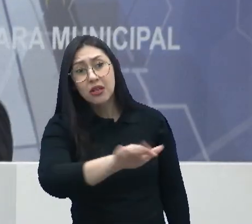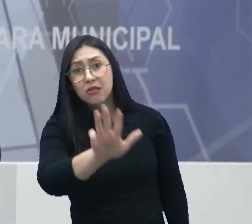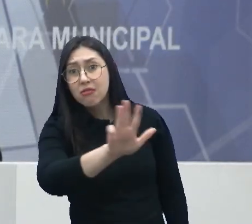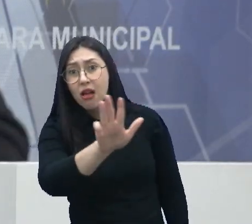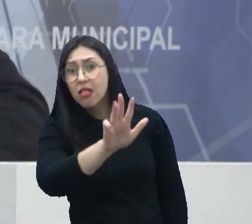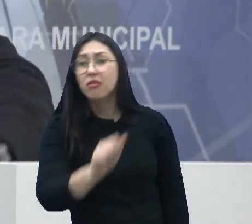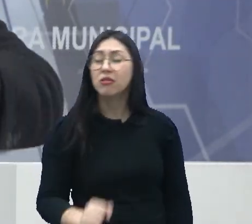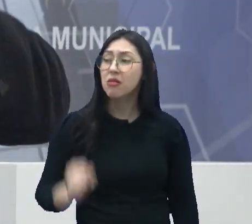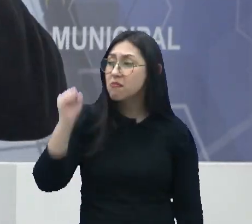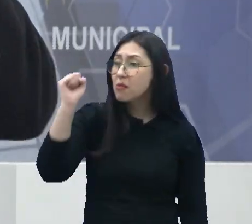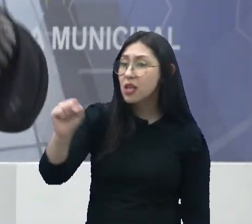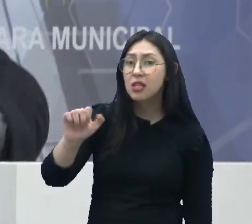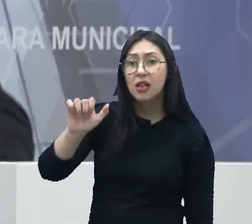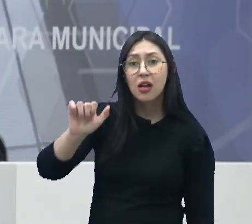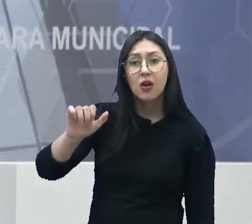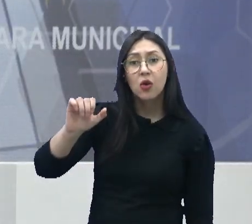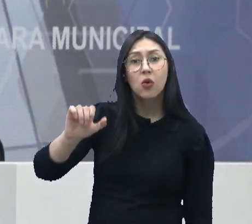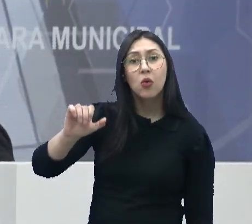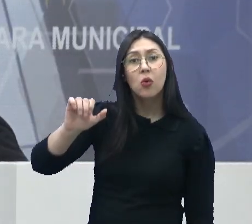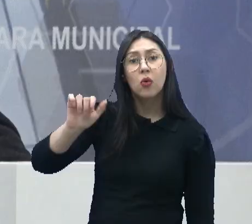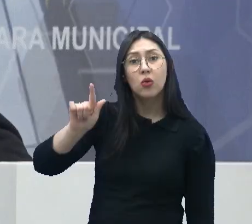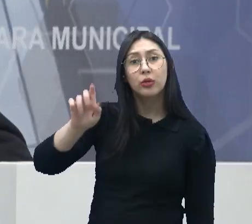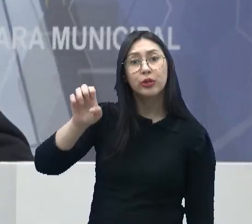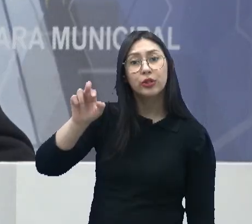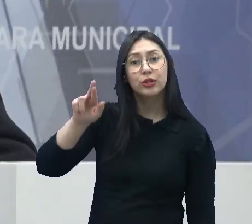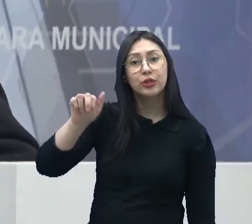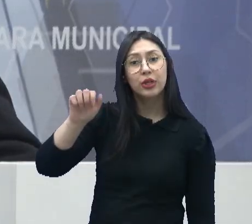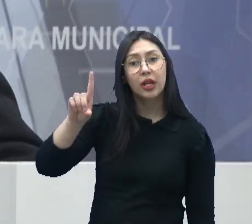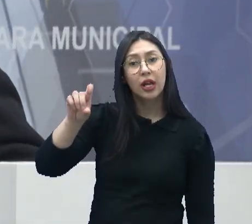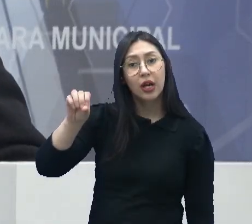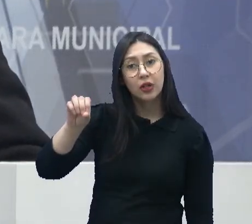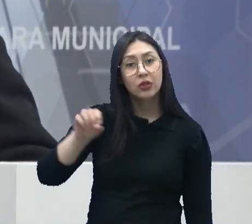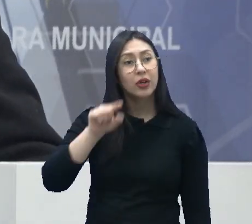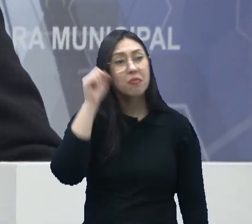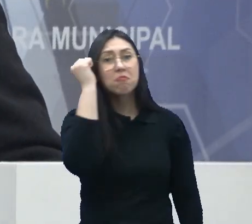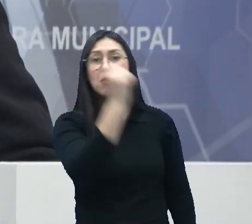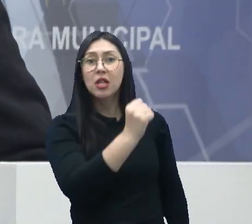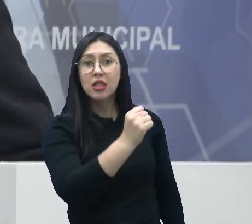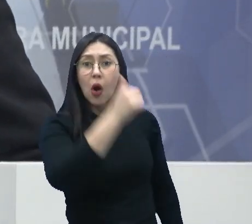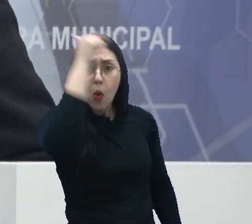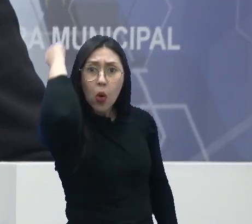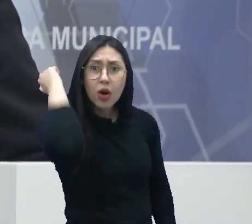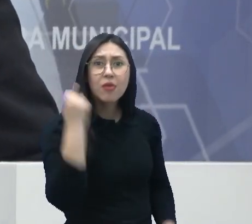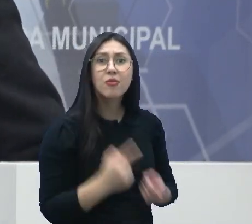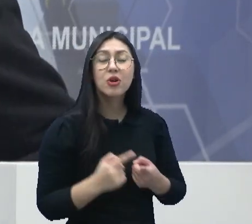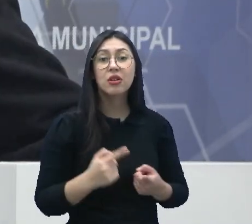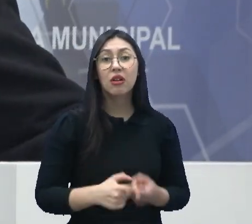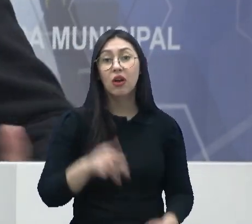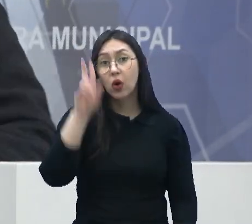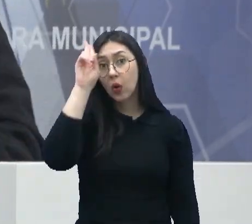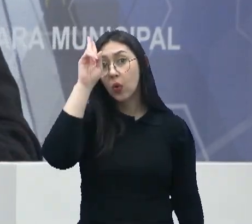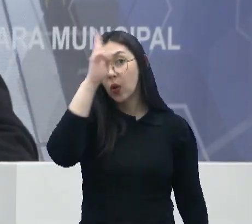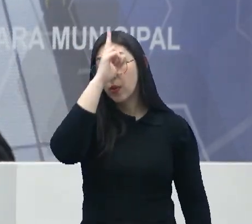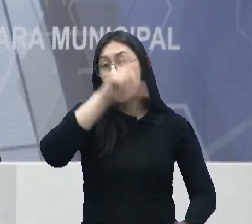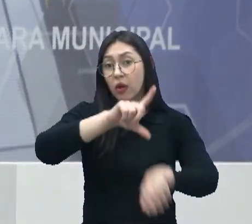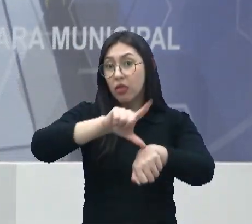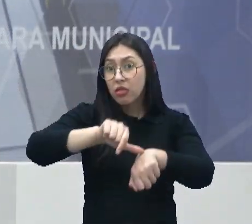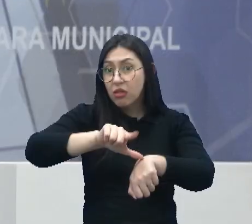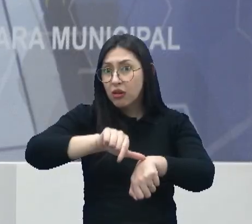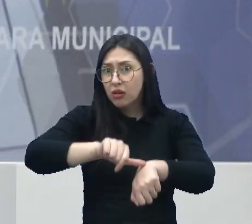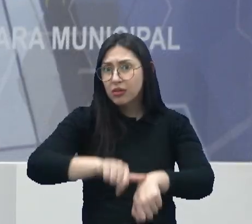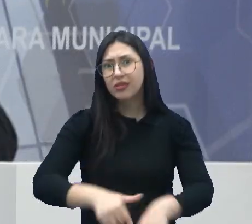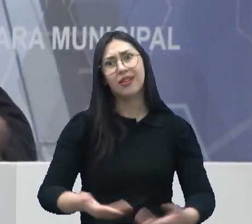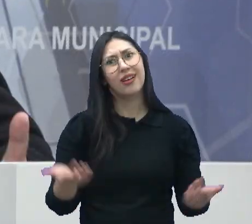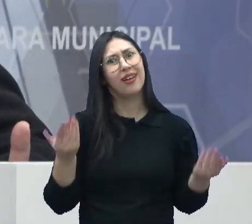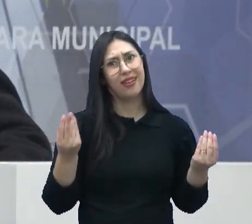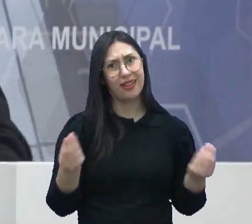de Alckmin e tirar a vida de Moraes. Sabe por quê? Porque o táxi não chegou. O Uber não chegou. Gente, é um negócio absurdo.